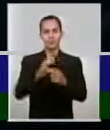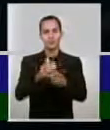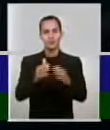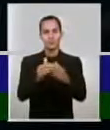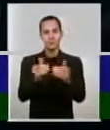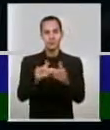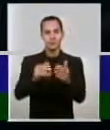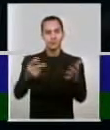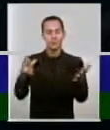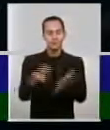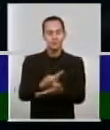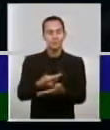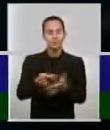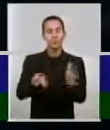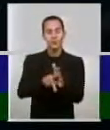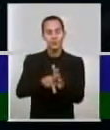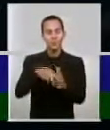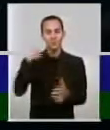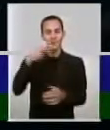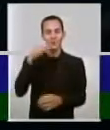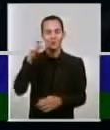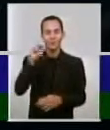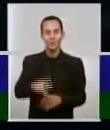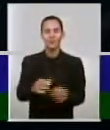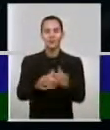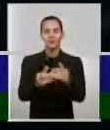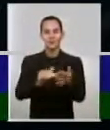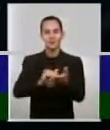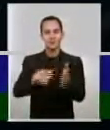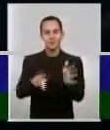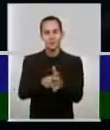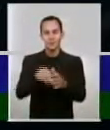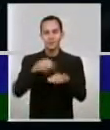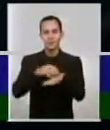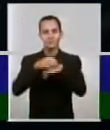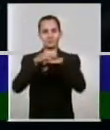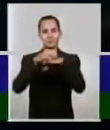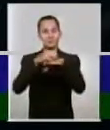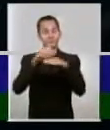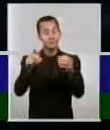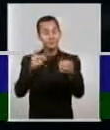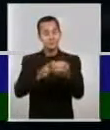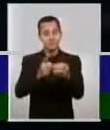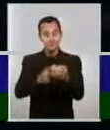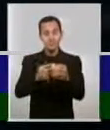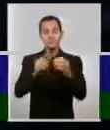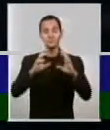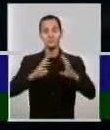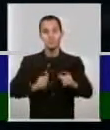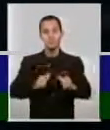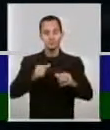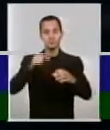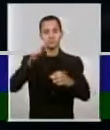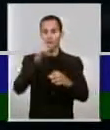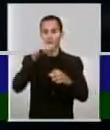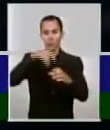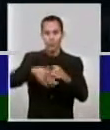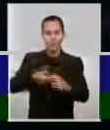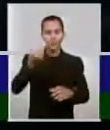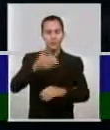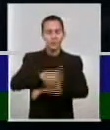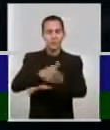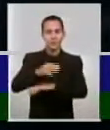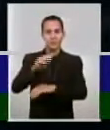Requerimentos apresentados pelo vereador Rod Borges, que solicita a Secretaria Municipal de Serviços Urbanos limpeza de bueiro na Avenida Balaiados,